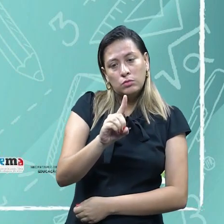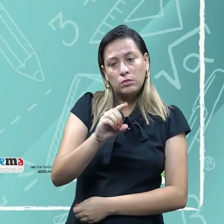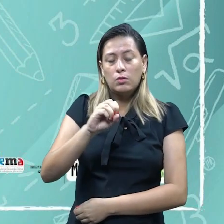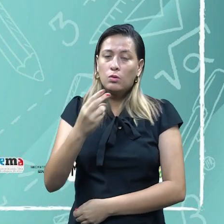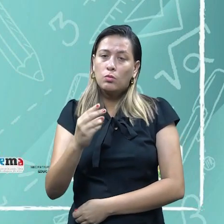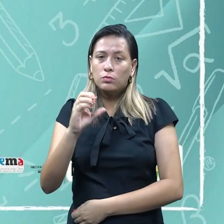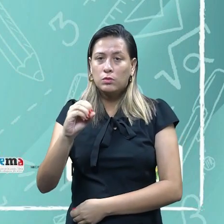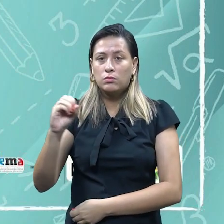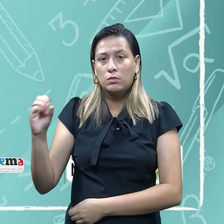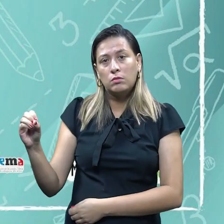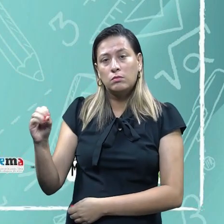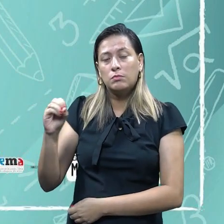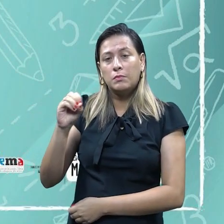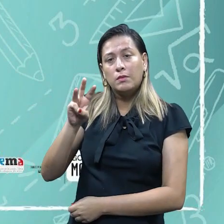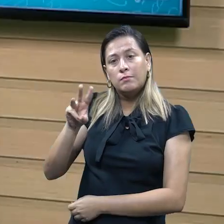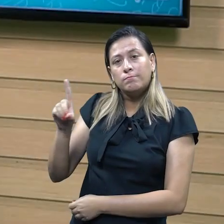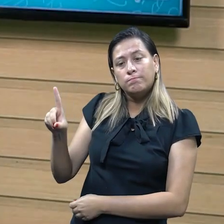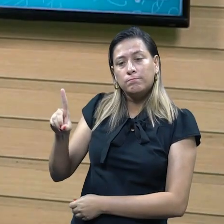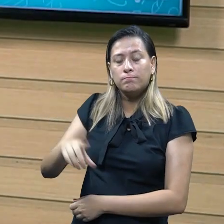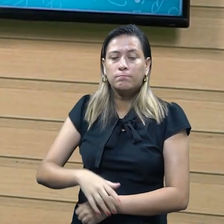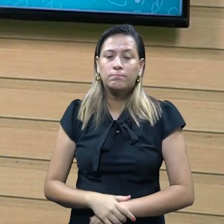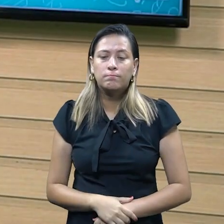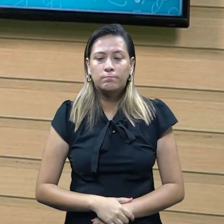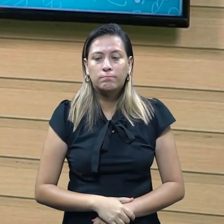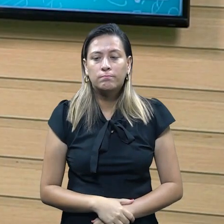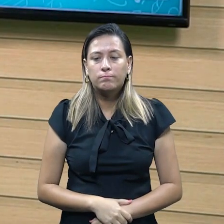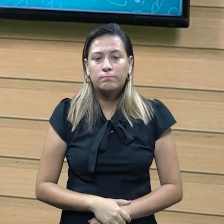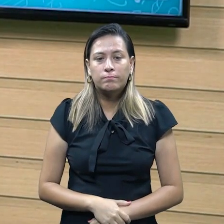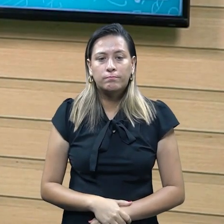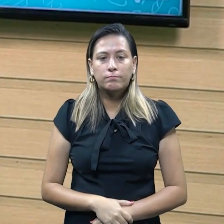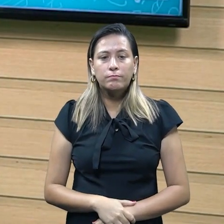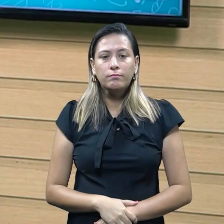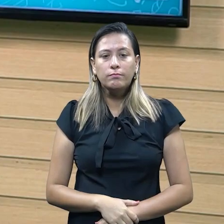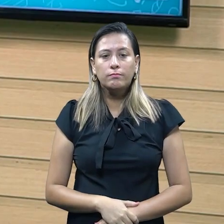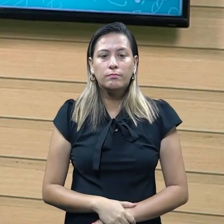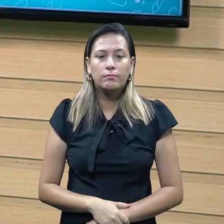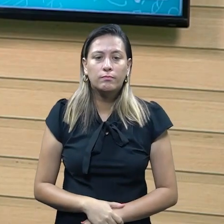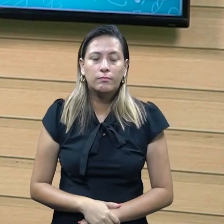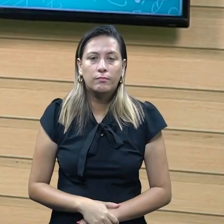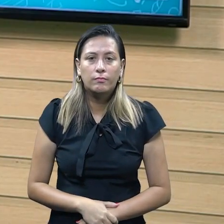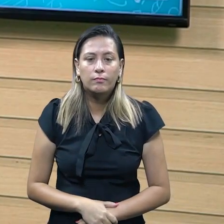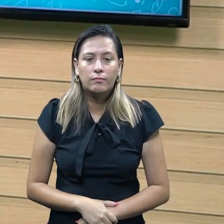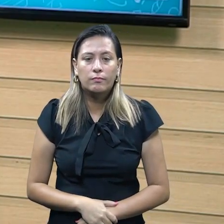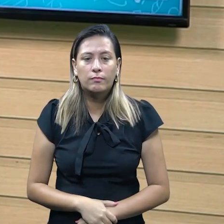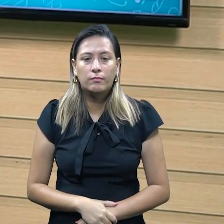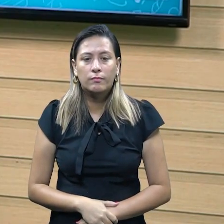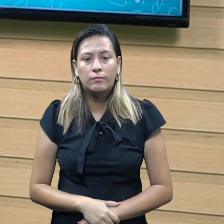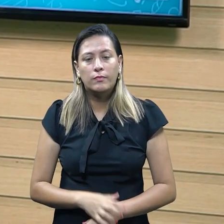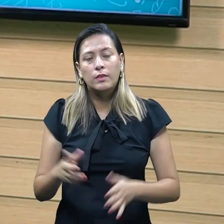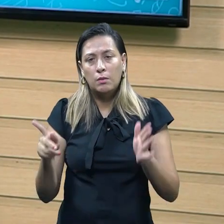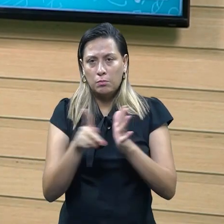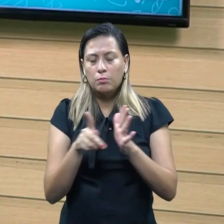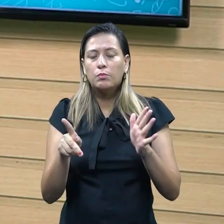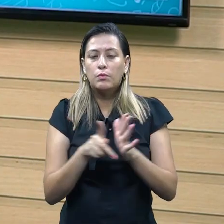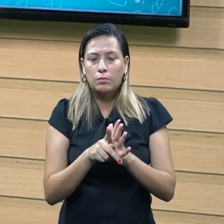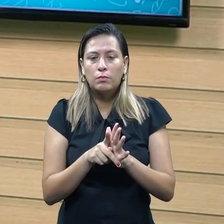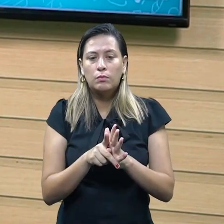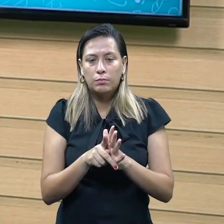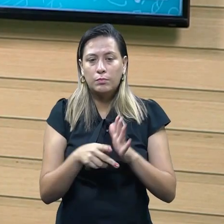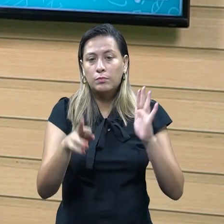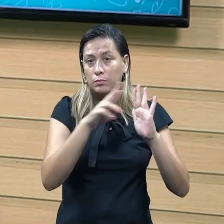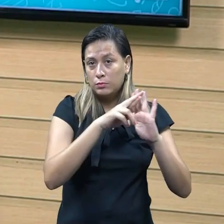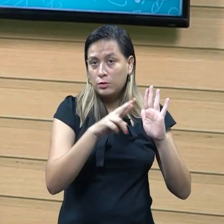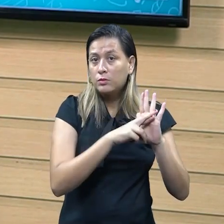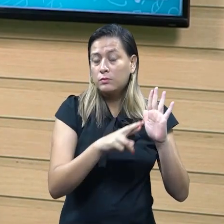ou 000 para 3D. Essas coordenadas são exatamente as que vão utilizar esse padrão